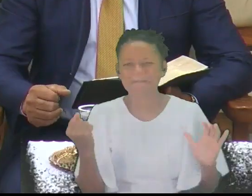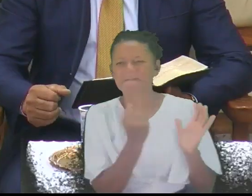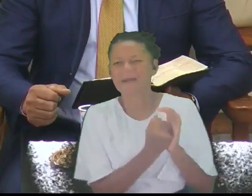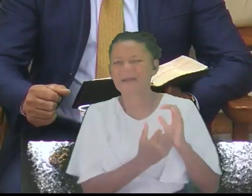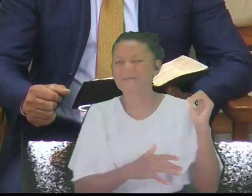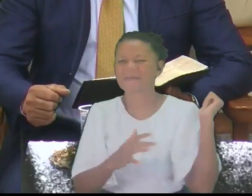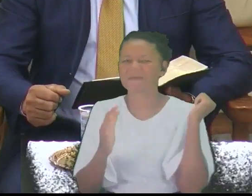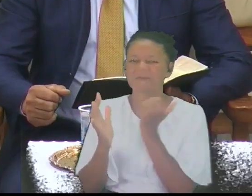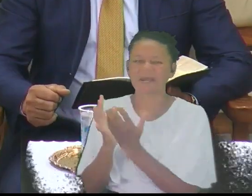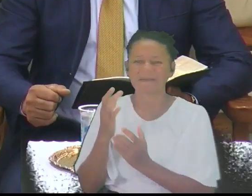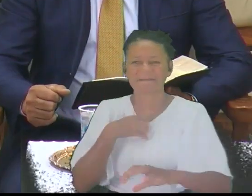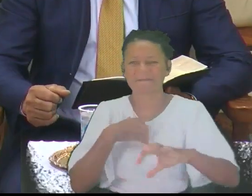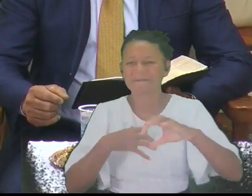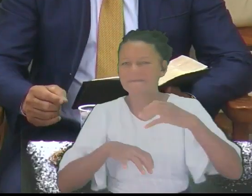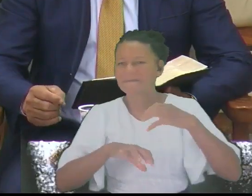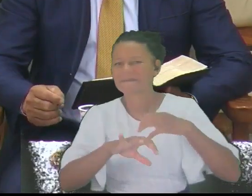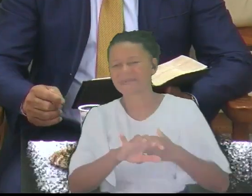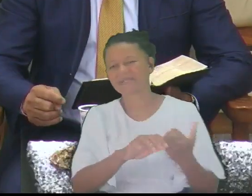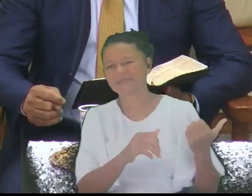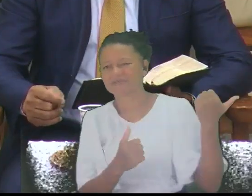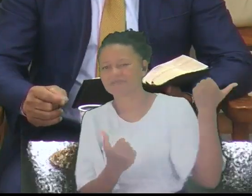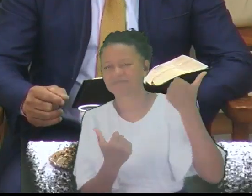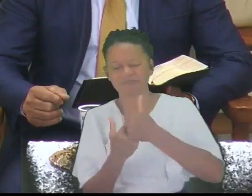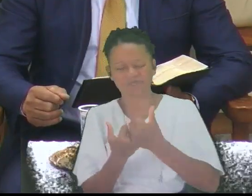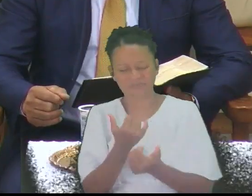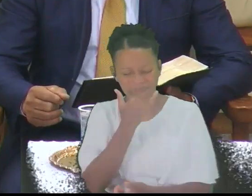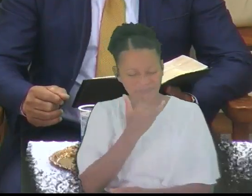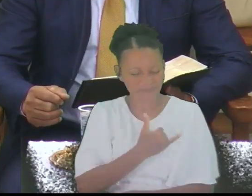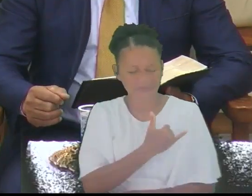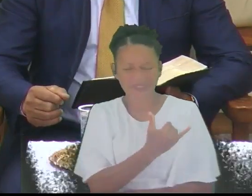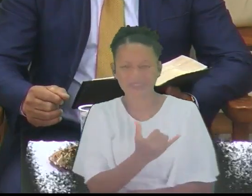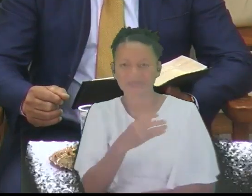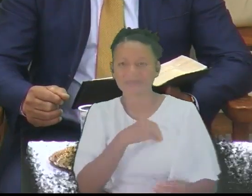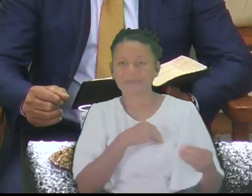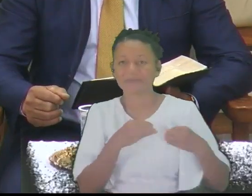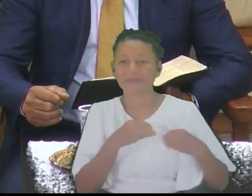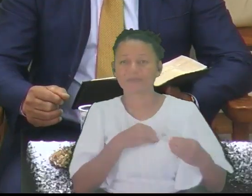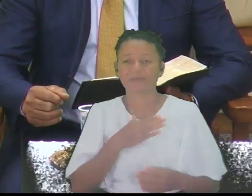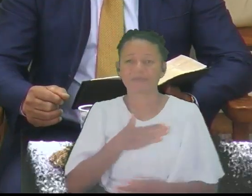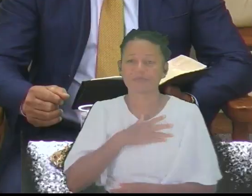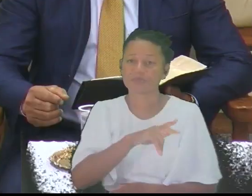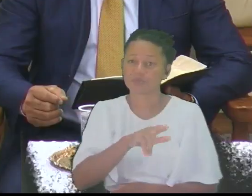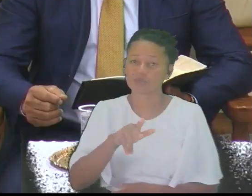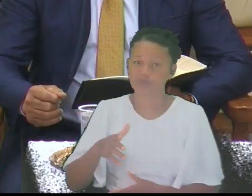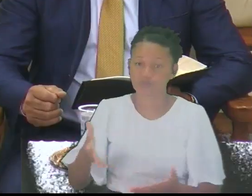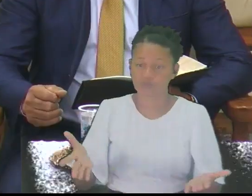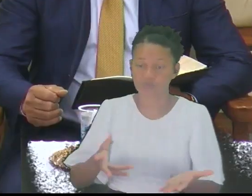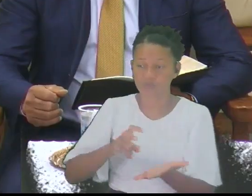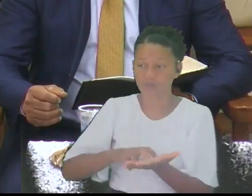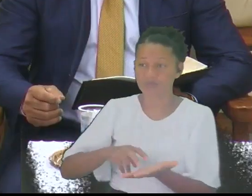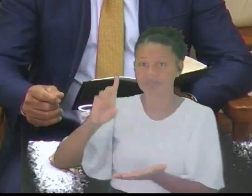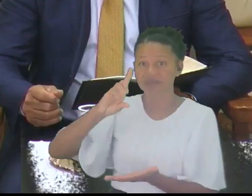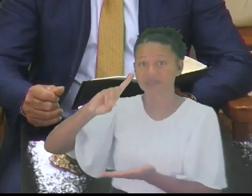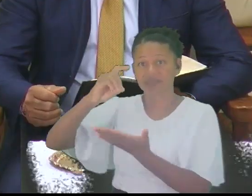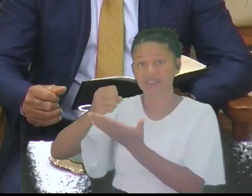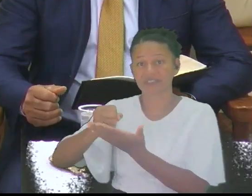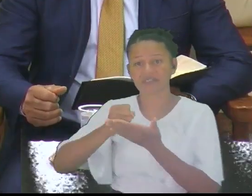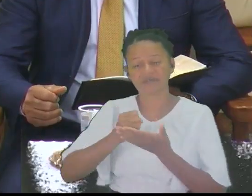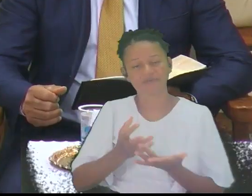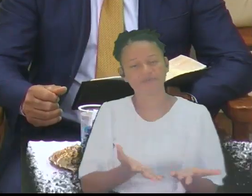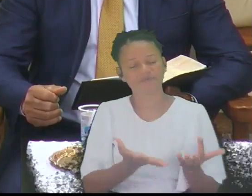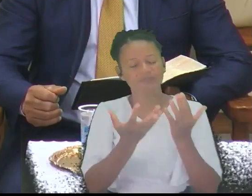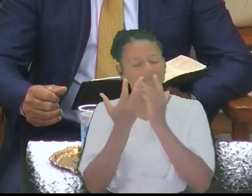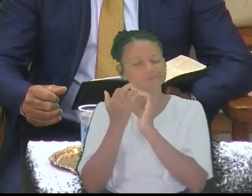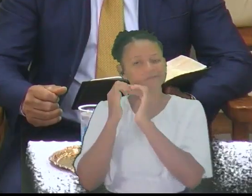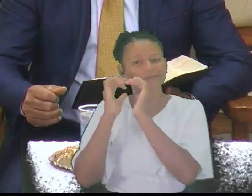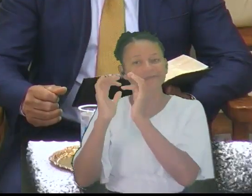para a remissão dos nossos pecados. Meus irmãos, e nesta manhã, com a ajuda de Deus, nós vamos meditar